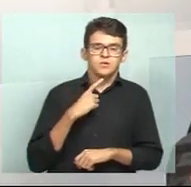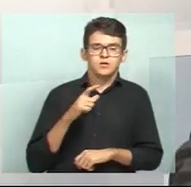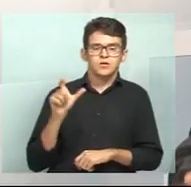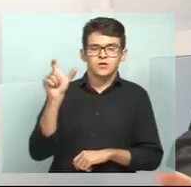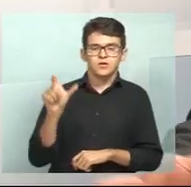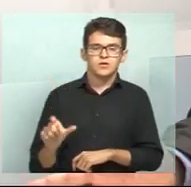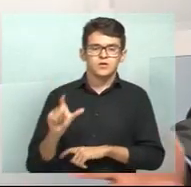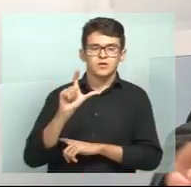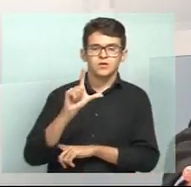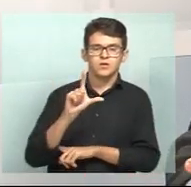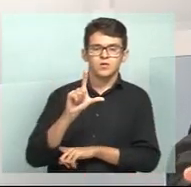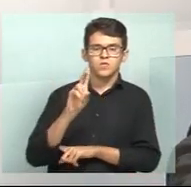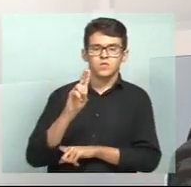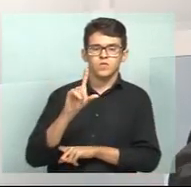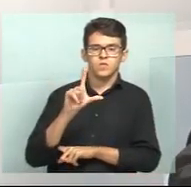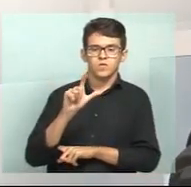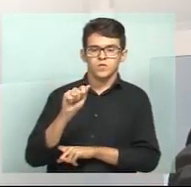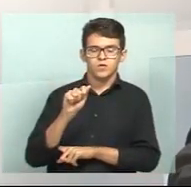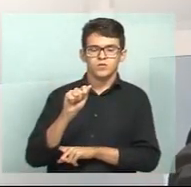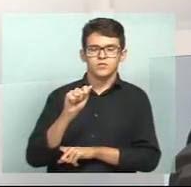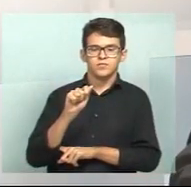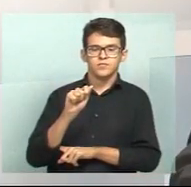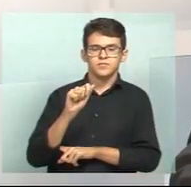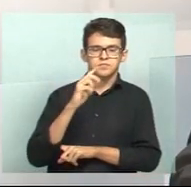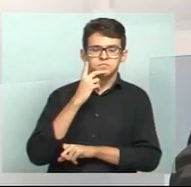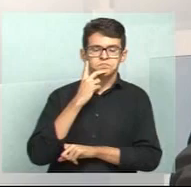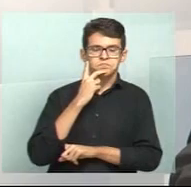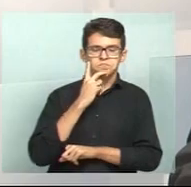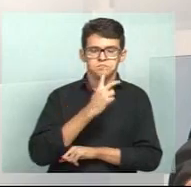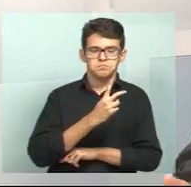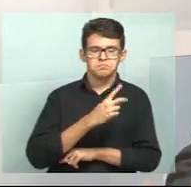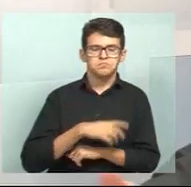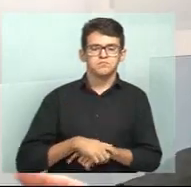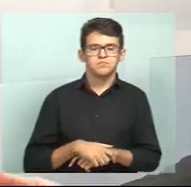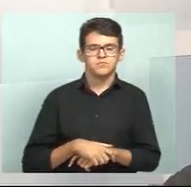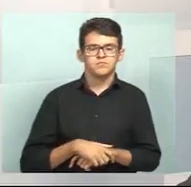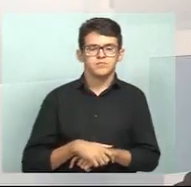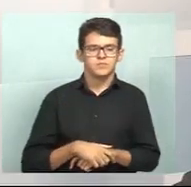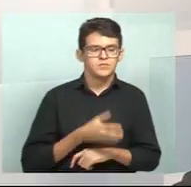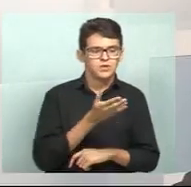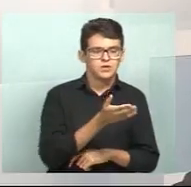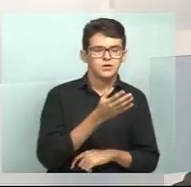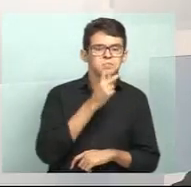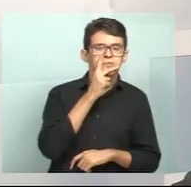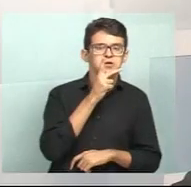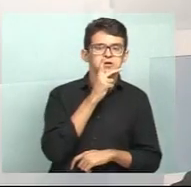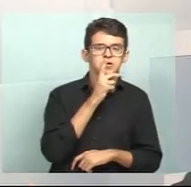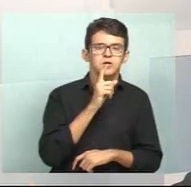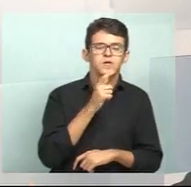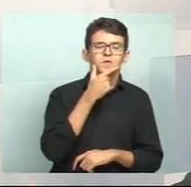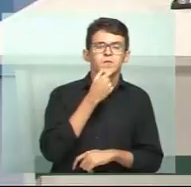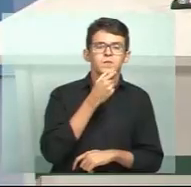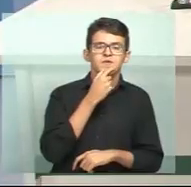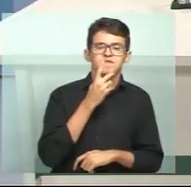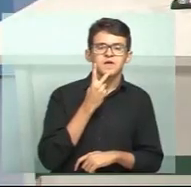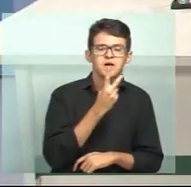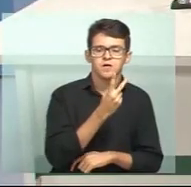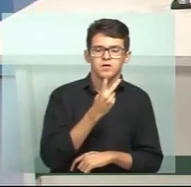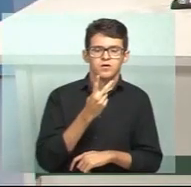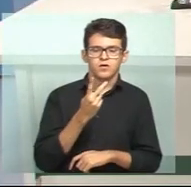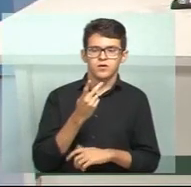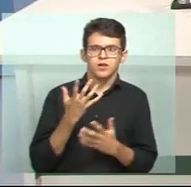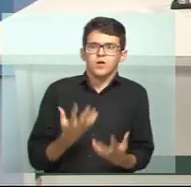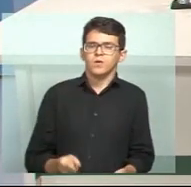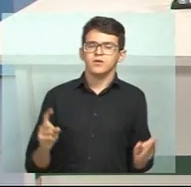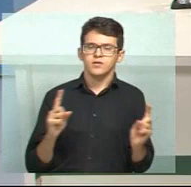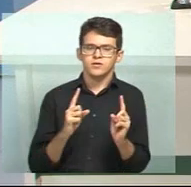em simplesmente respeitar as instituições brasileiras, Isso é um absurdo, Carlos Frederico. Não, o pior é que tem muita gente embarcou nesse